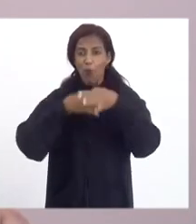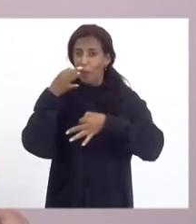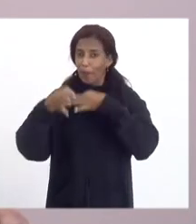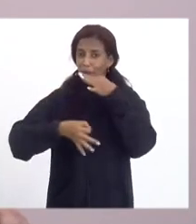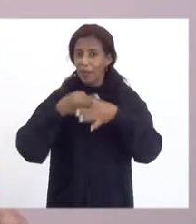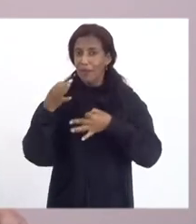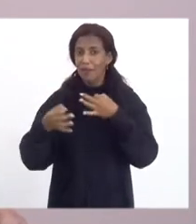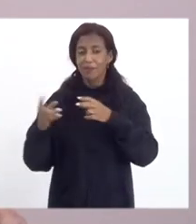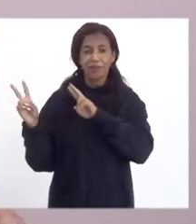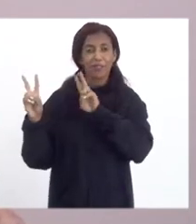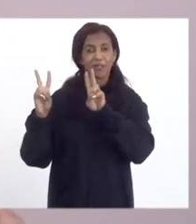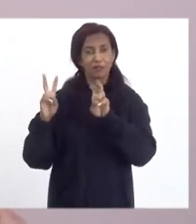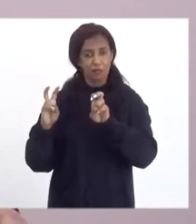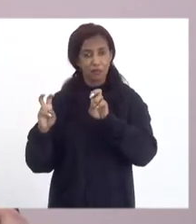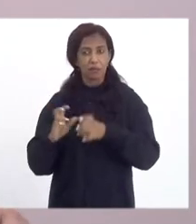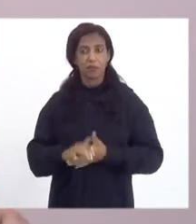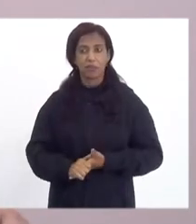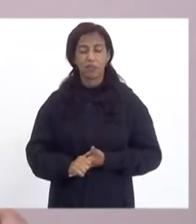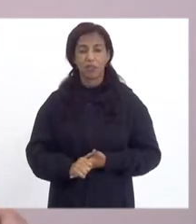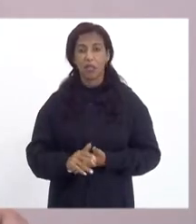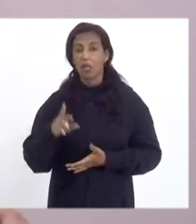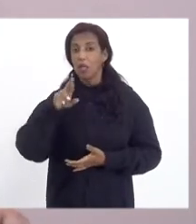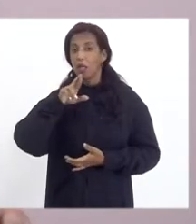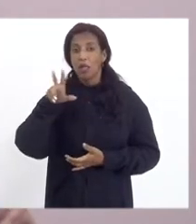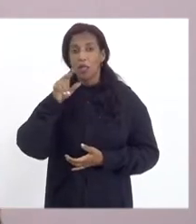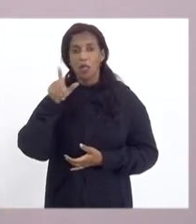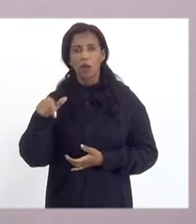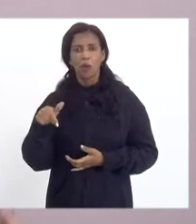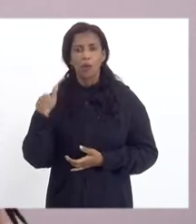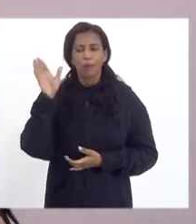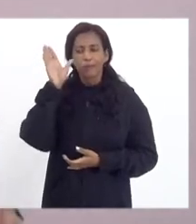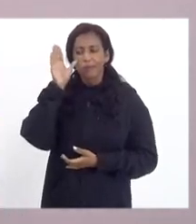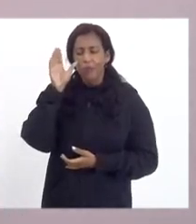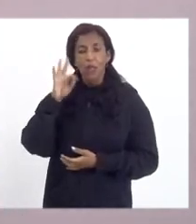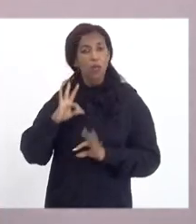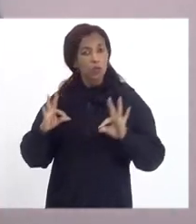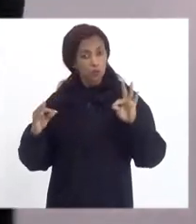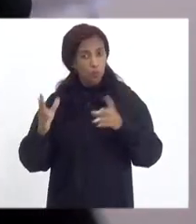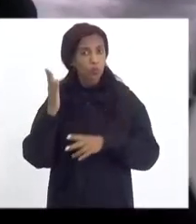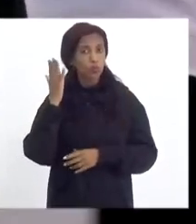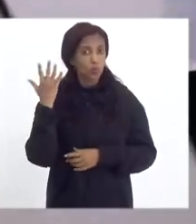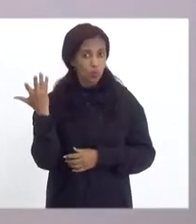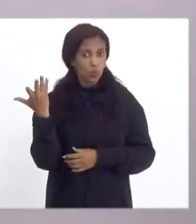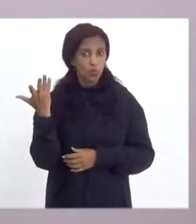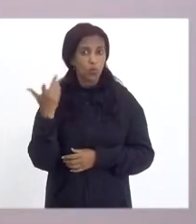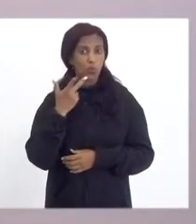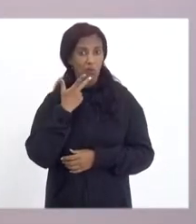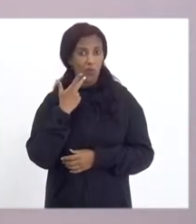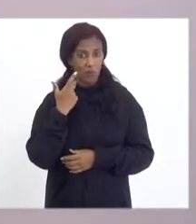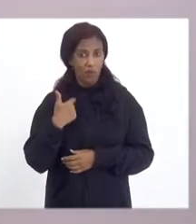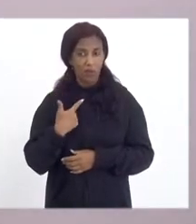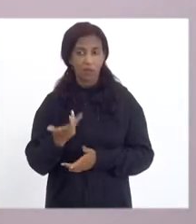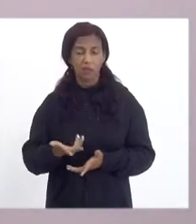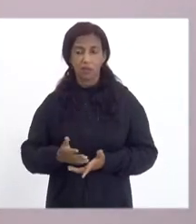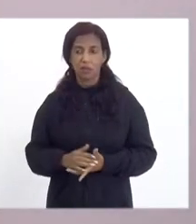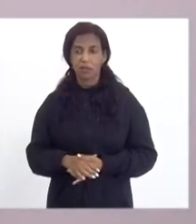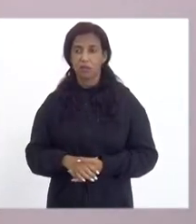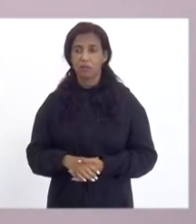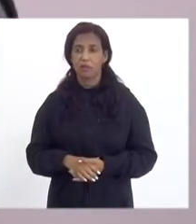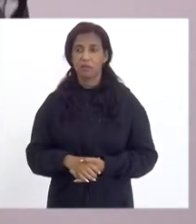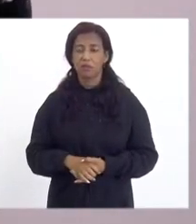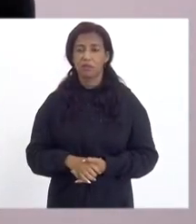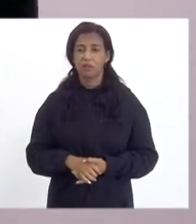respeito. E não é por maldade, é porque, de fato, todo mundo, e eu quero dizer até com causa,